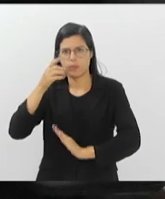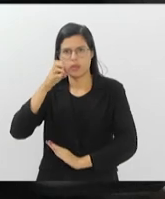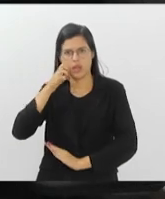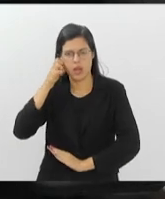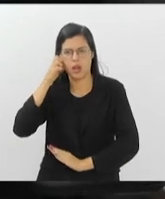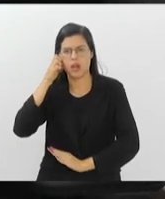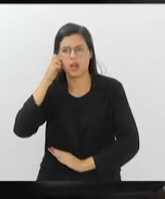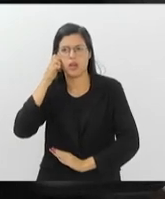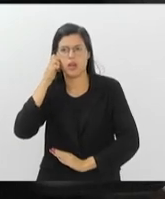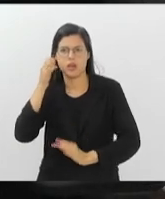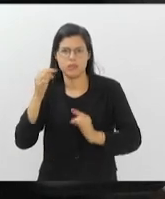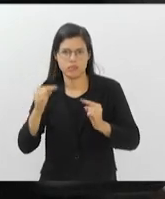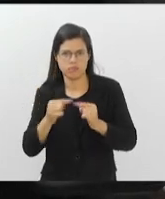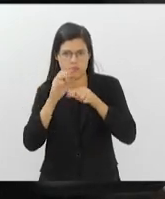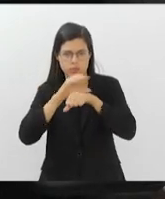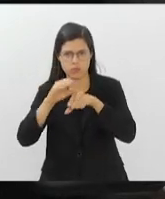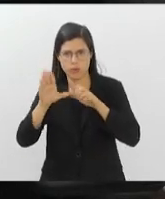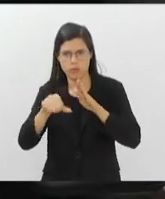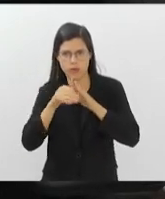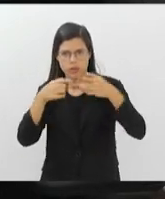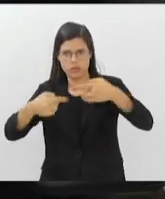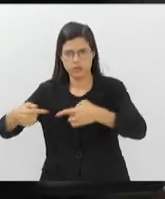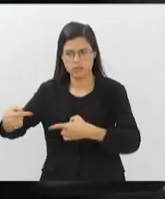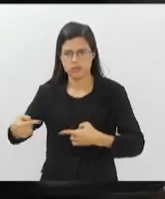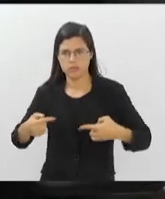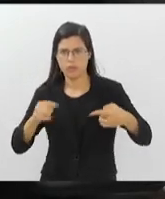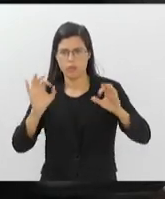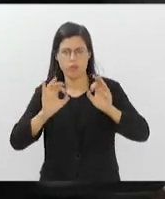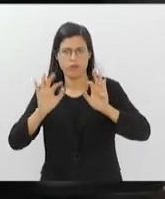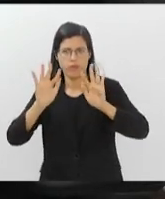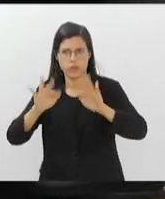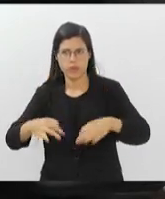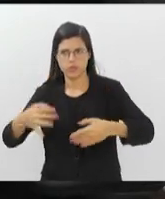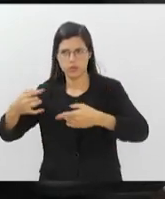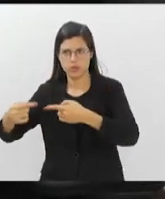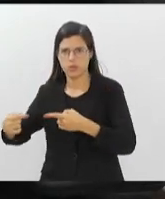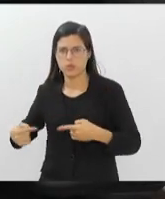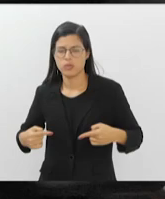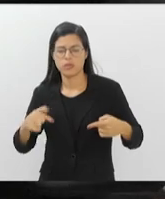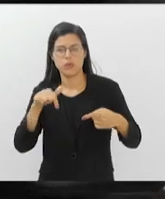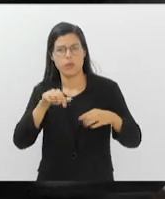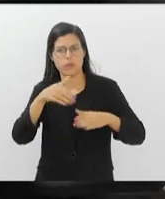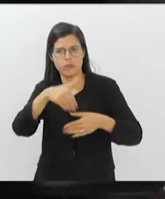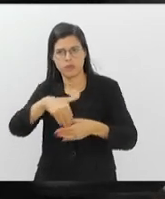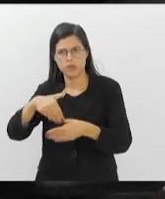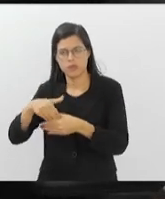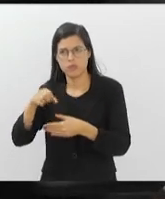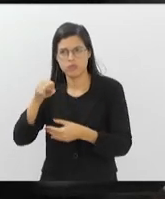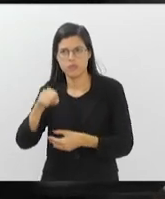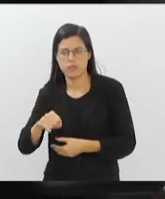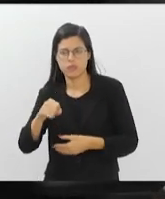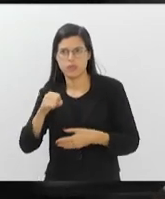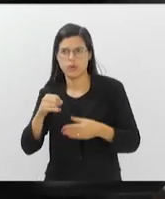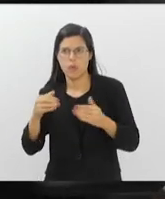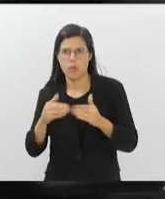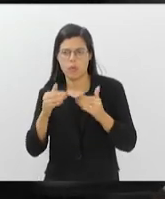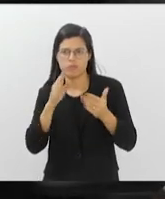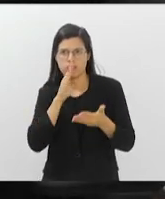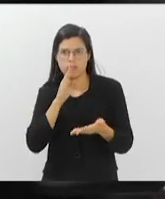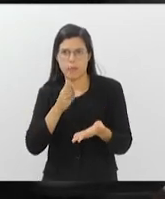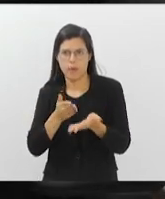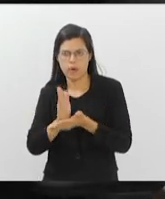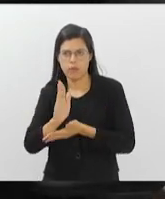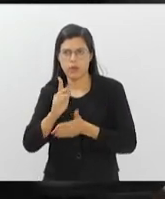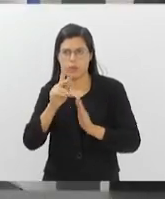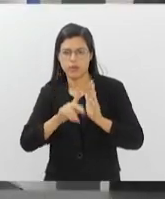presidente. Em discussão. Não havendo quem queira discutir, encerrada a discussão. Em votação, os senhores que aprovam permaneçam como estão, aprovado.